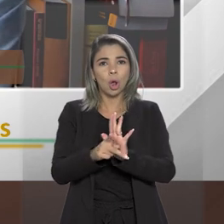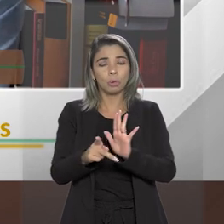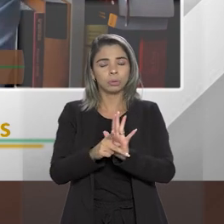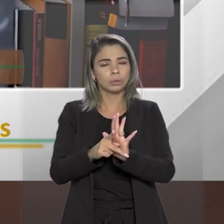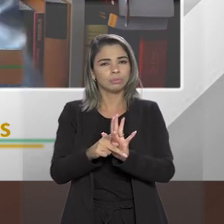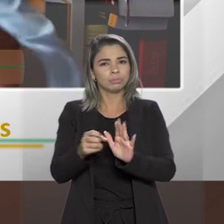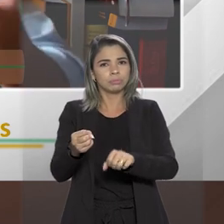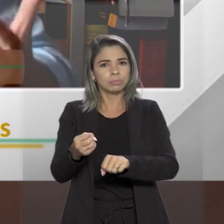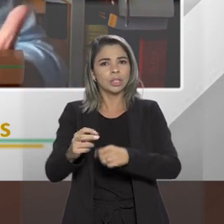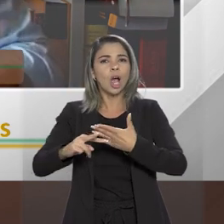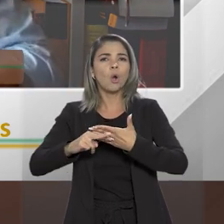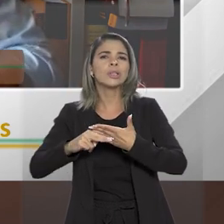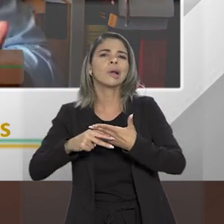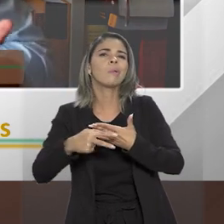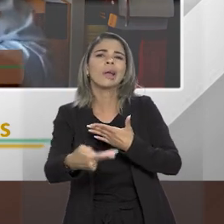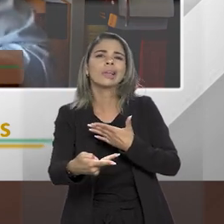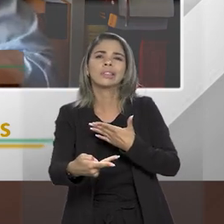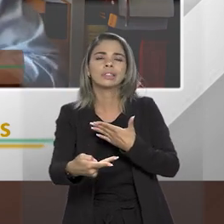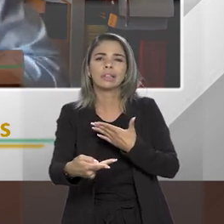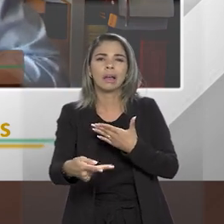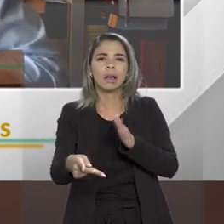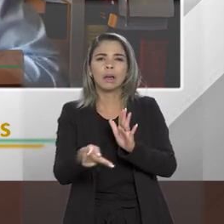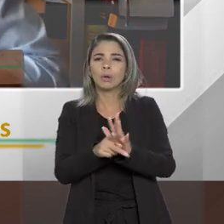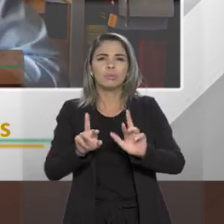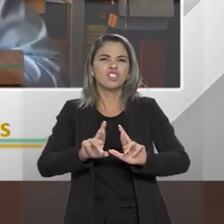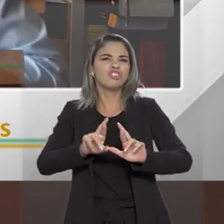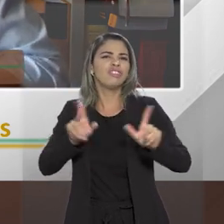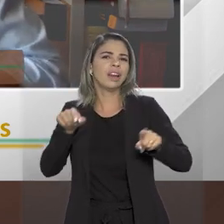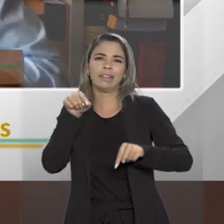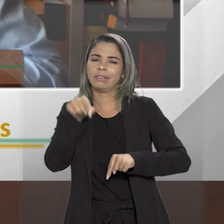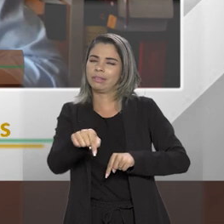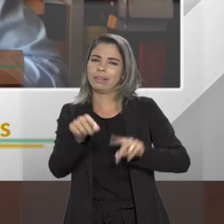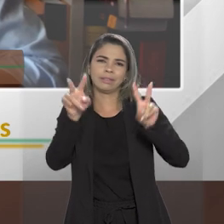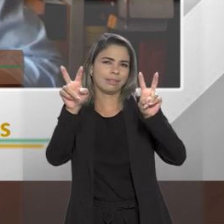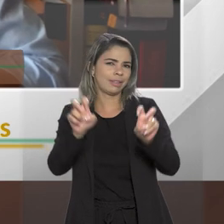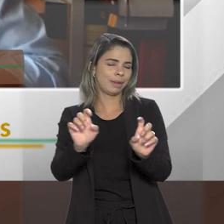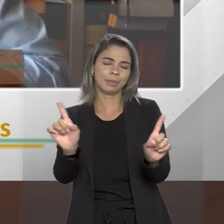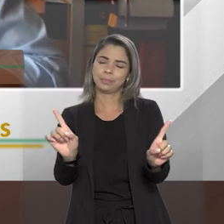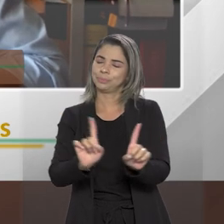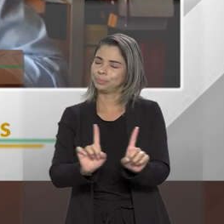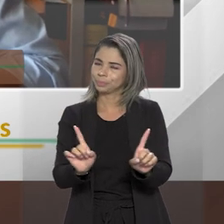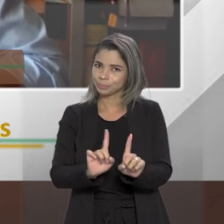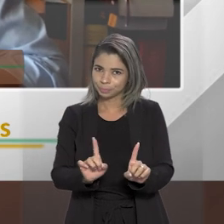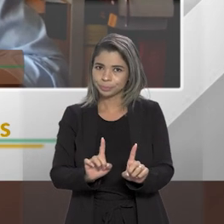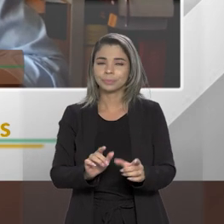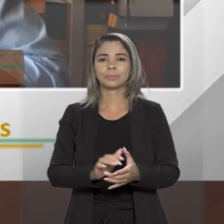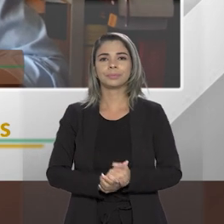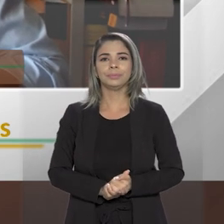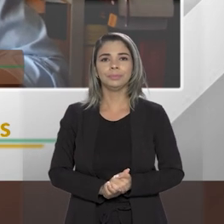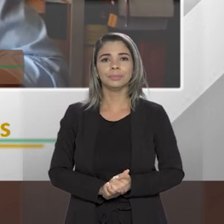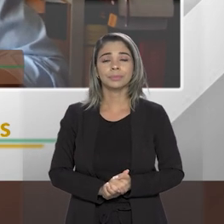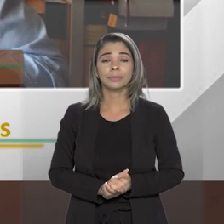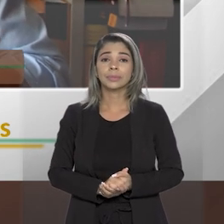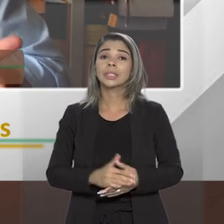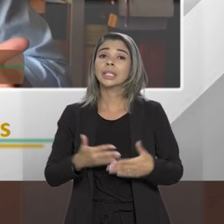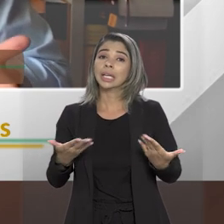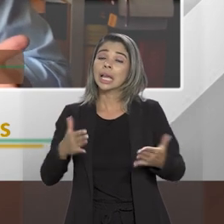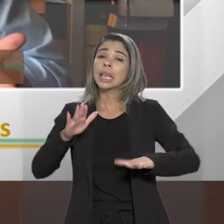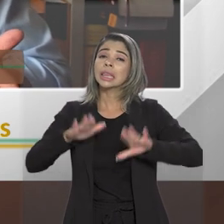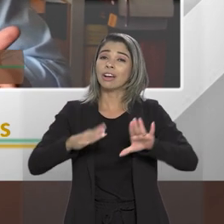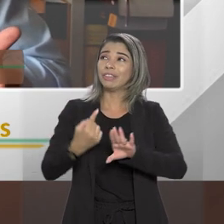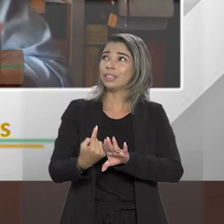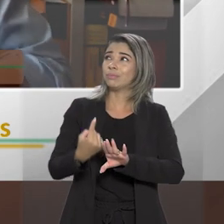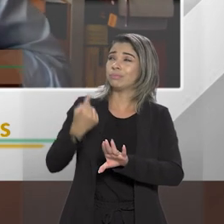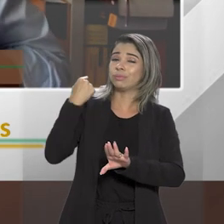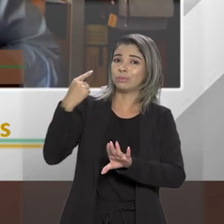reação, já não haveria uma reação contrária a essa ideia de desjudicialização, como talvez houvesse nos anos